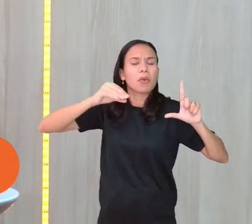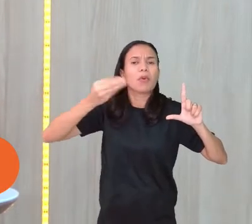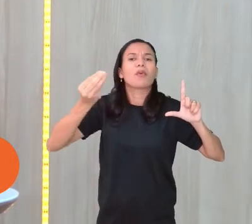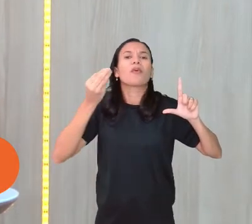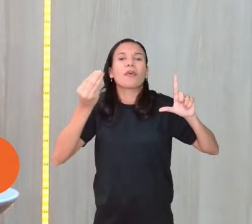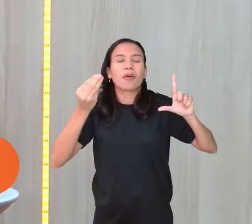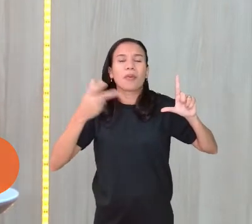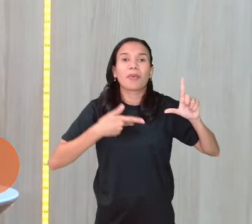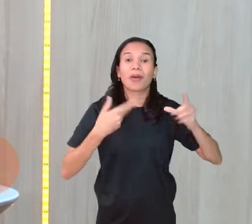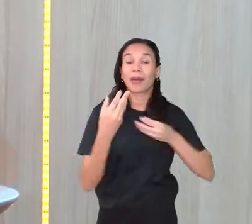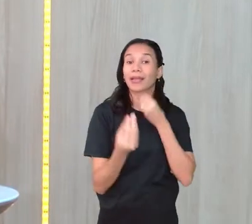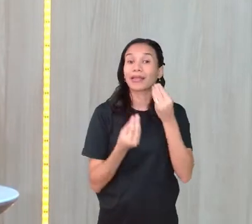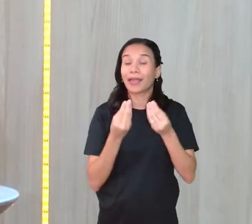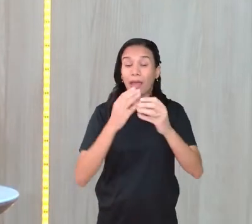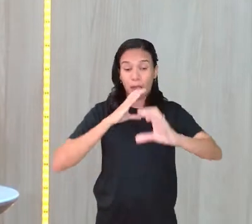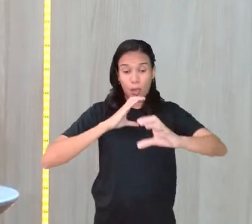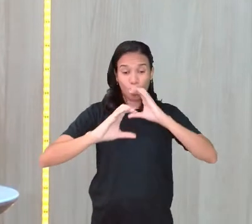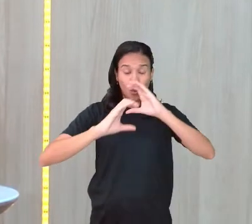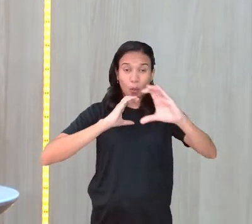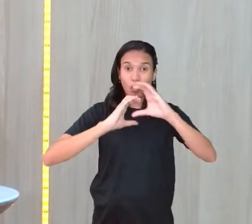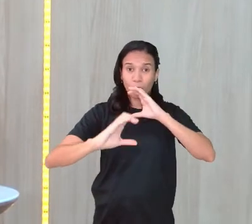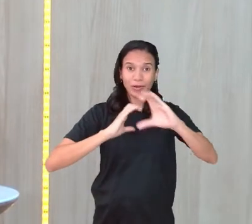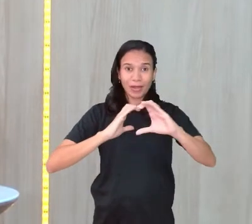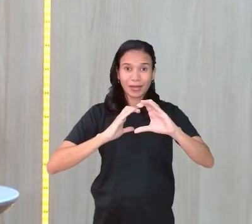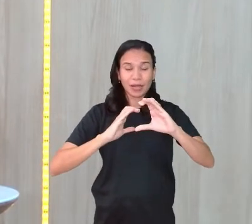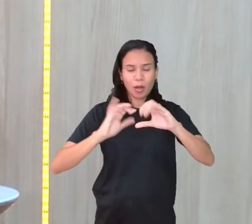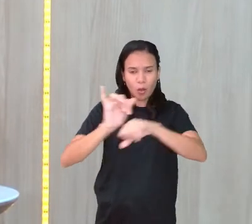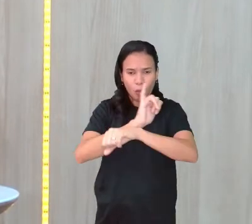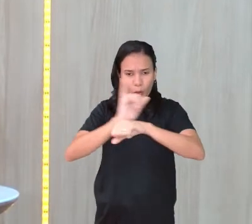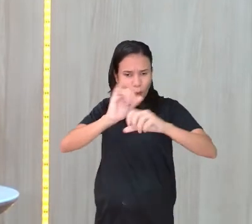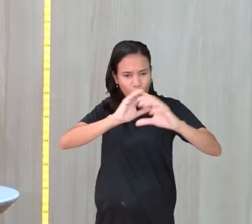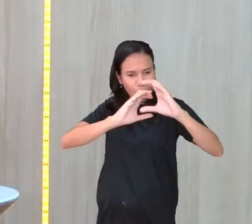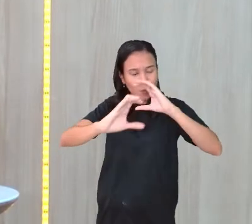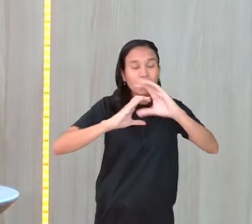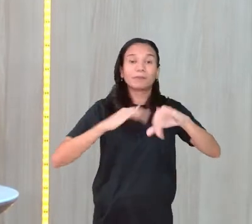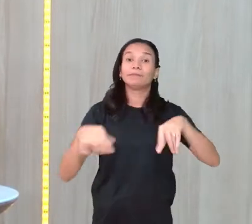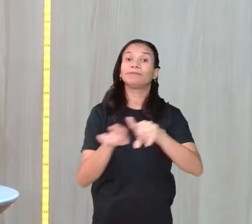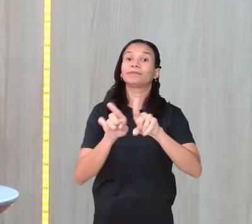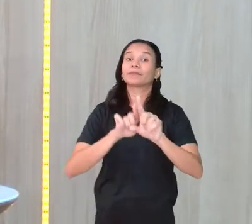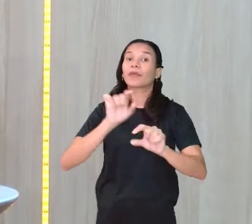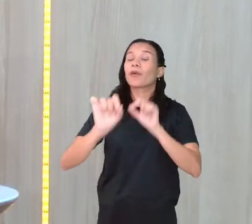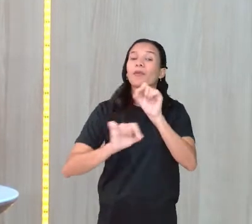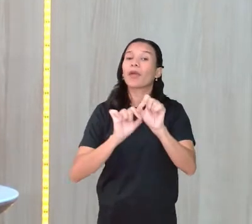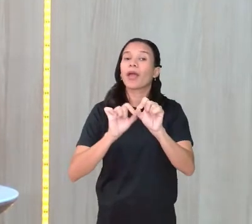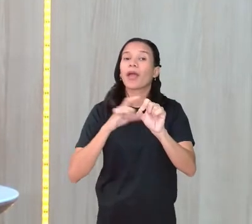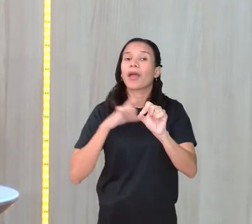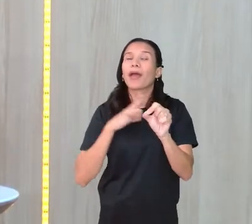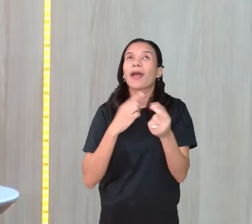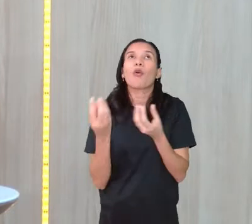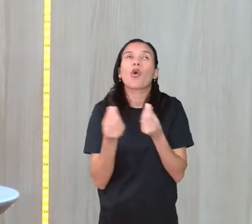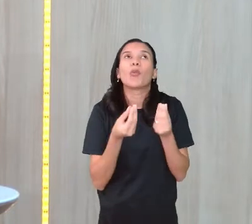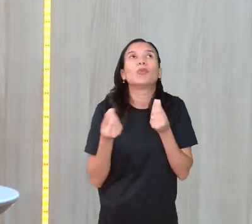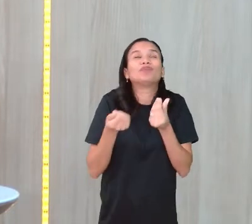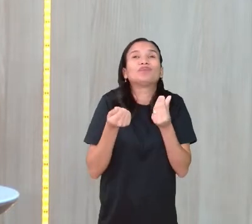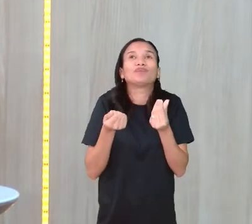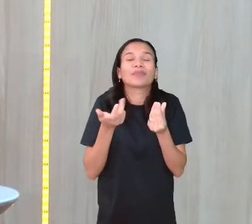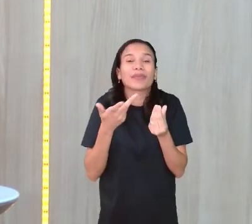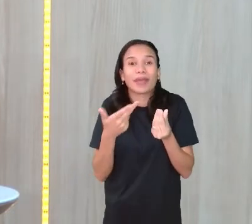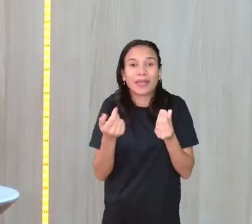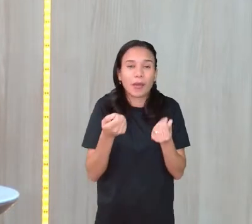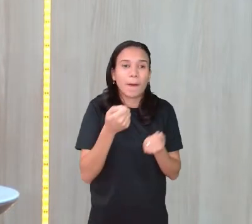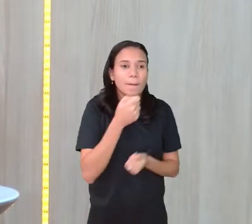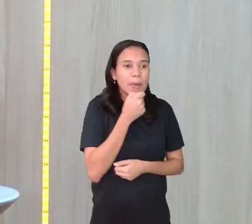né? Essa questão também da comunicação, dos meios de comunicação e também de alguns, né? Às vezes assim, um lancezinho